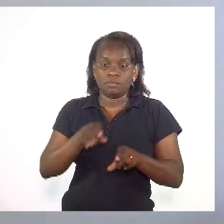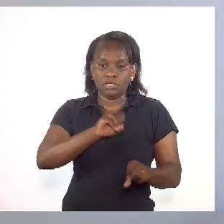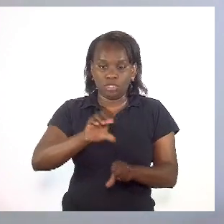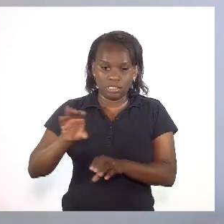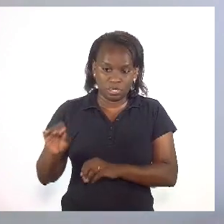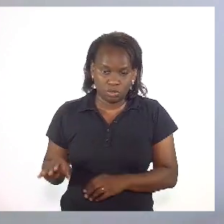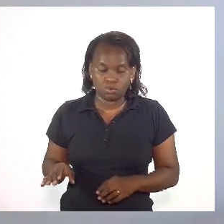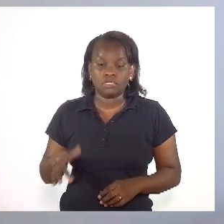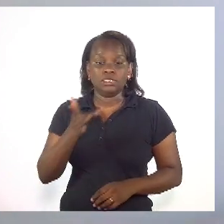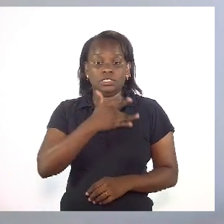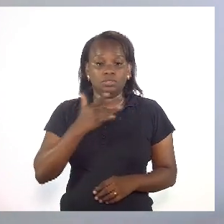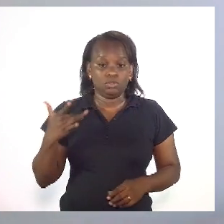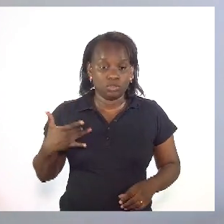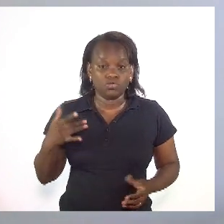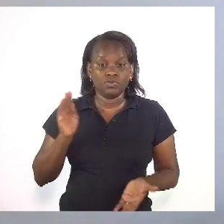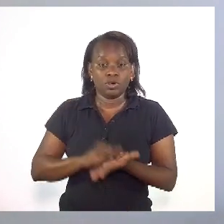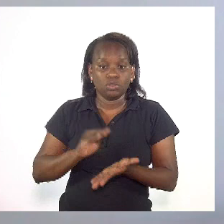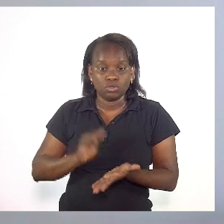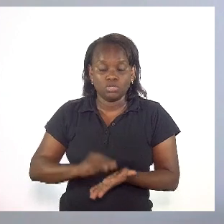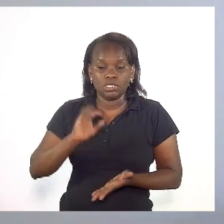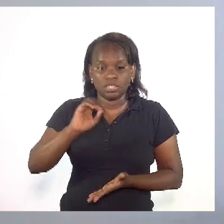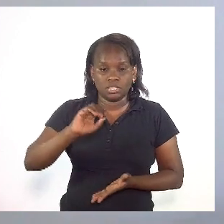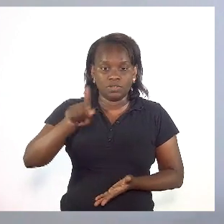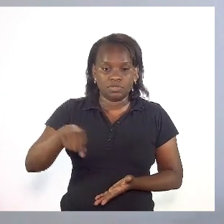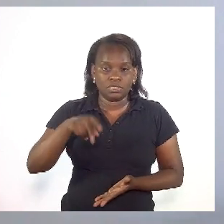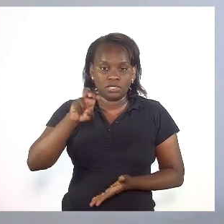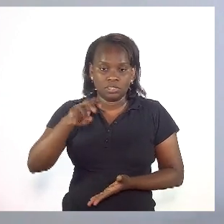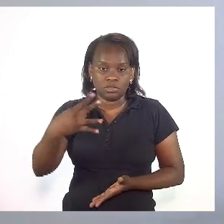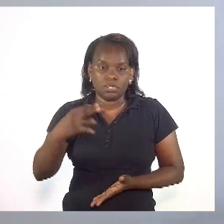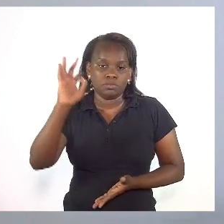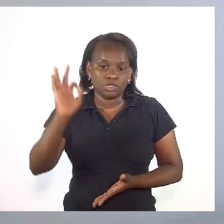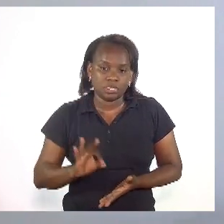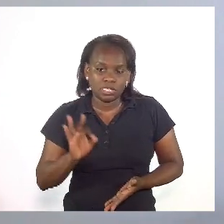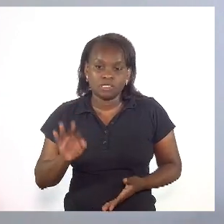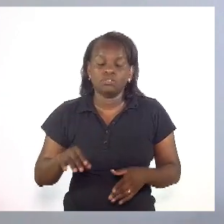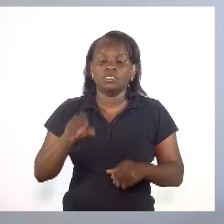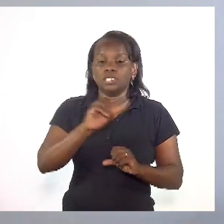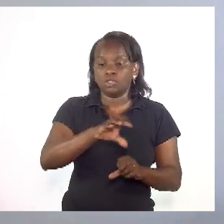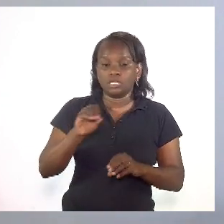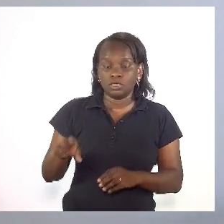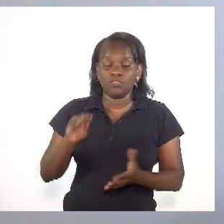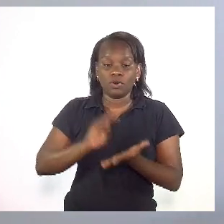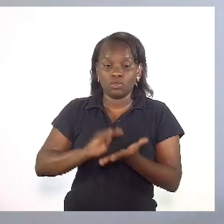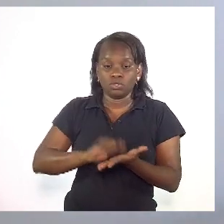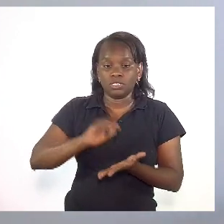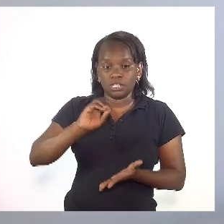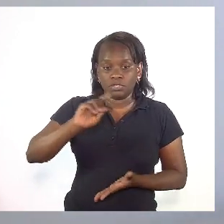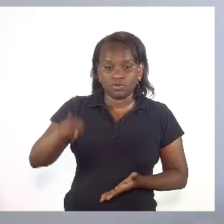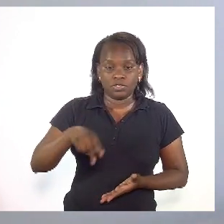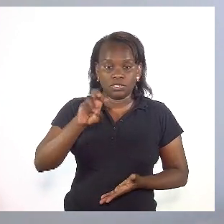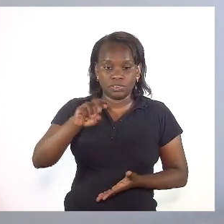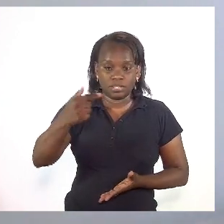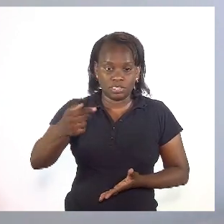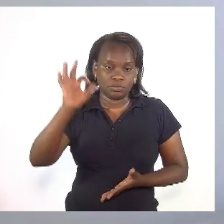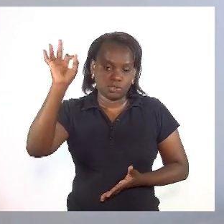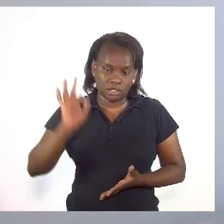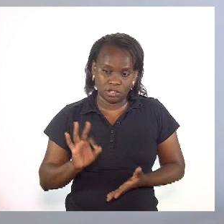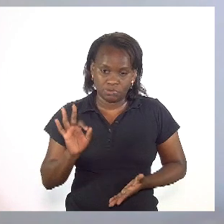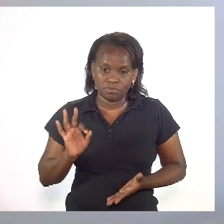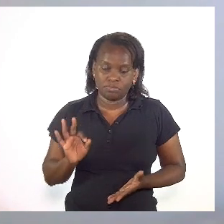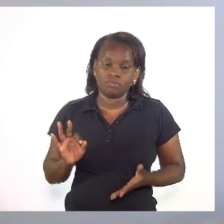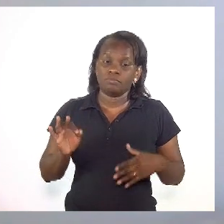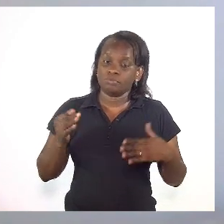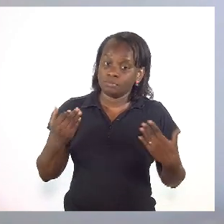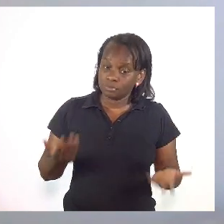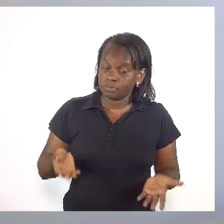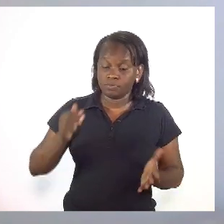educação. Na saúde faltou 0,54% e na educação faltou 0,57%.